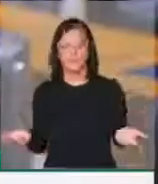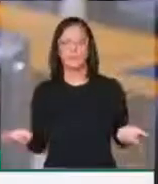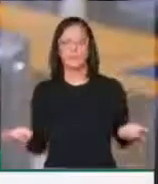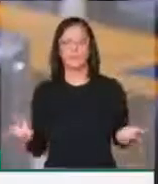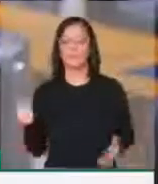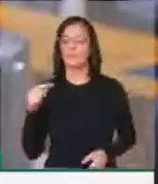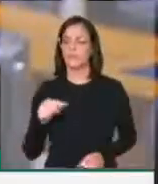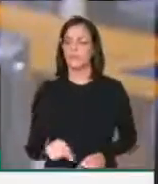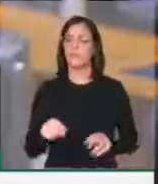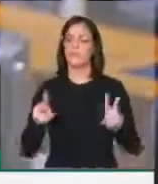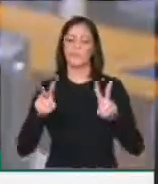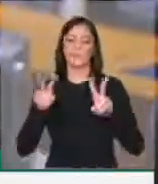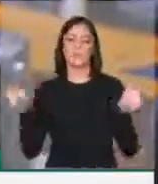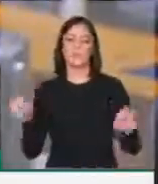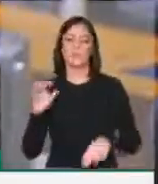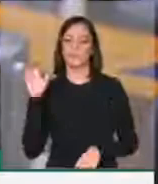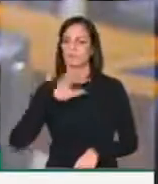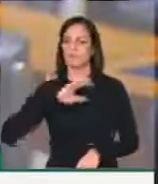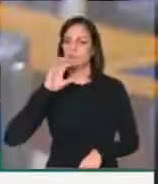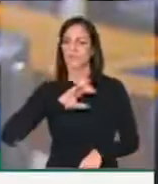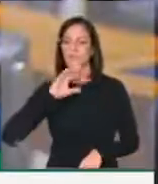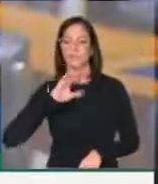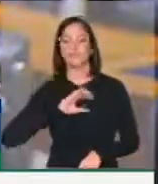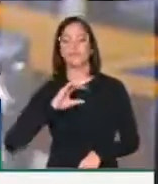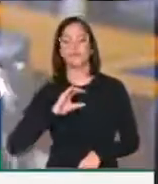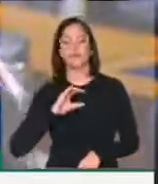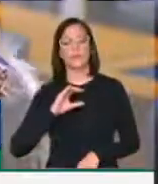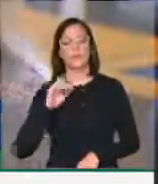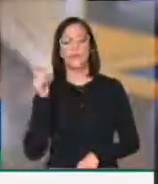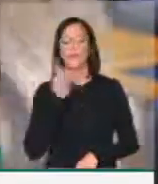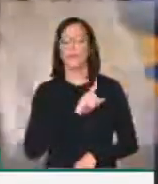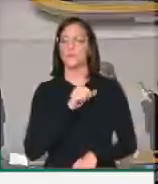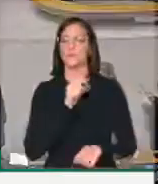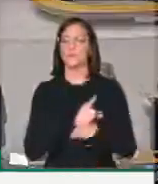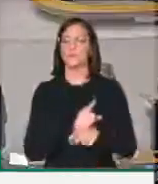diagnósticos sejam cada vez mais precoces. Parabéns, deputado. Deputado Hildo Rocha.